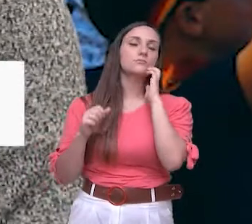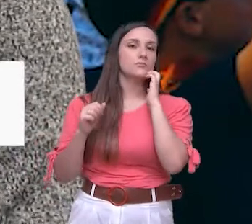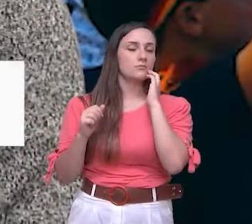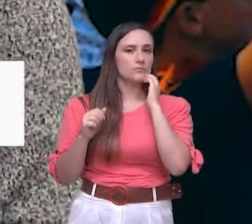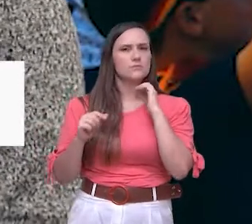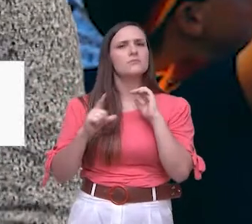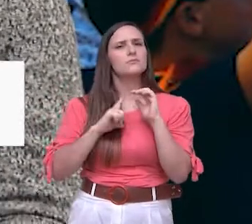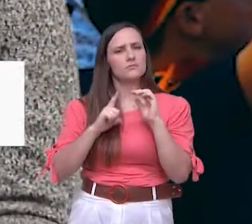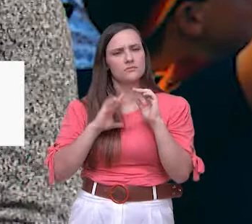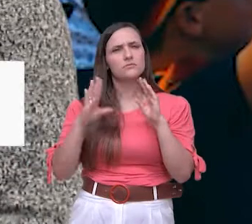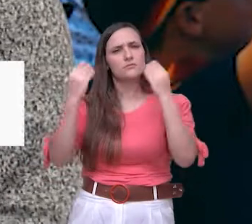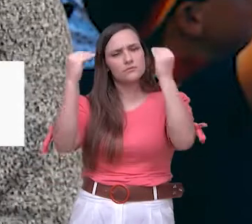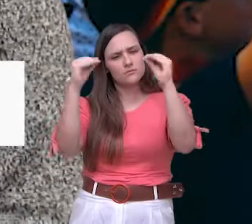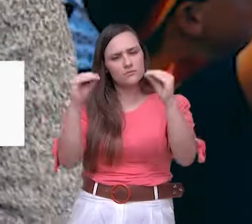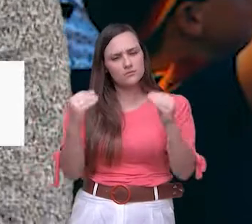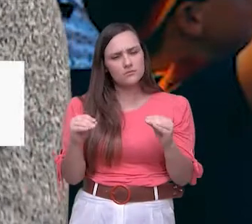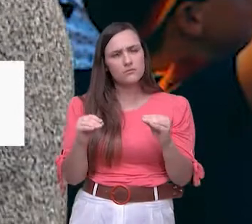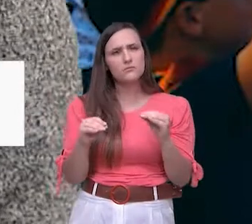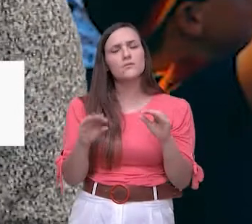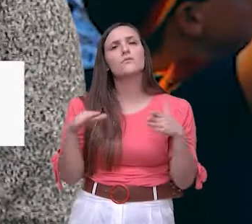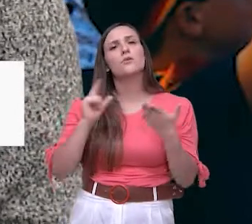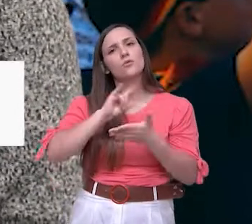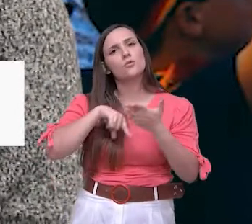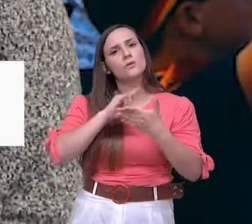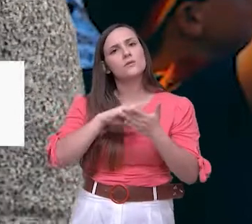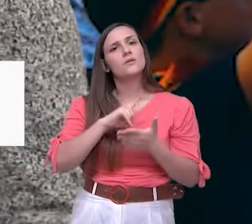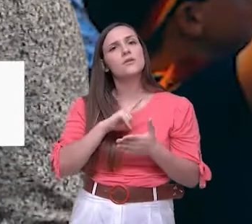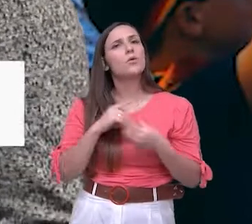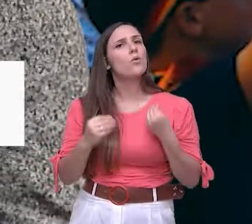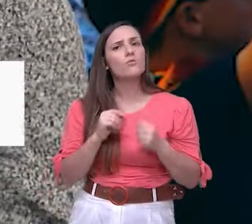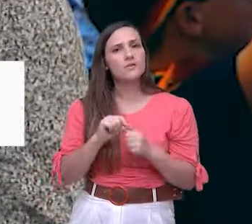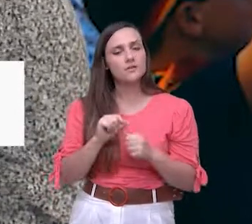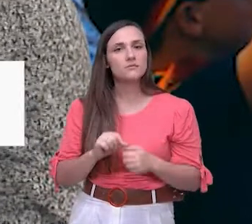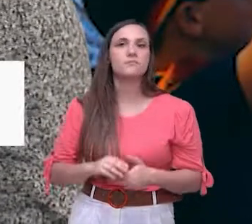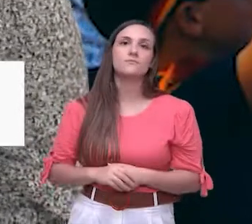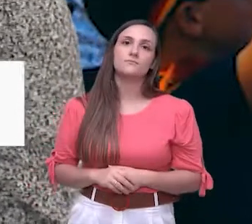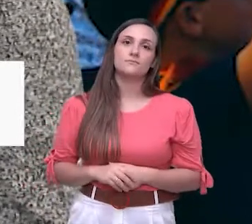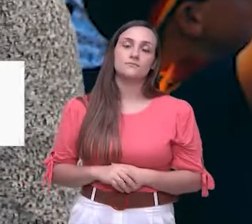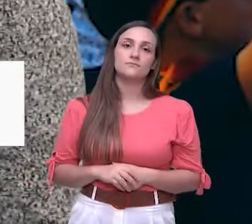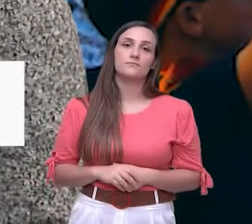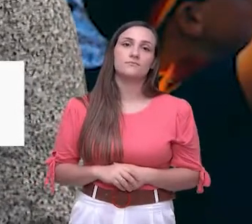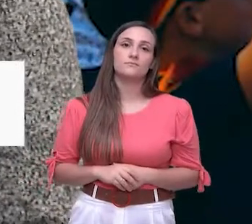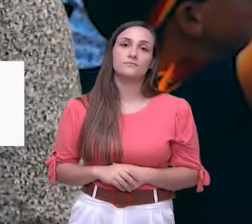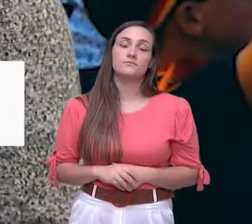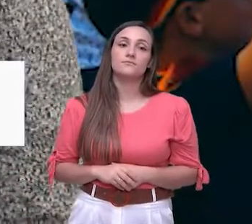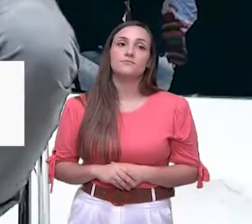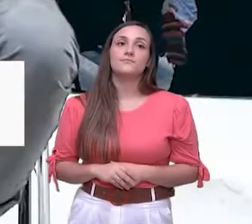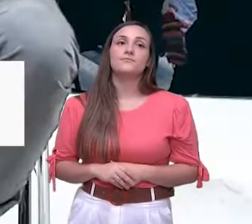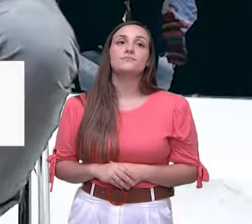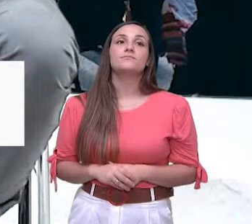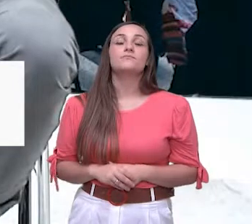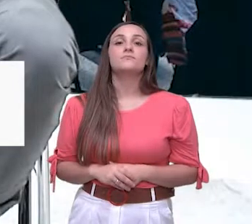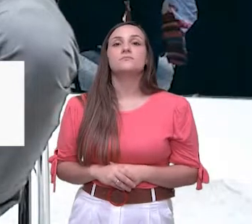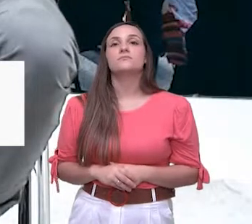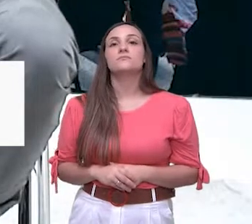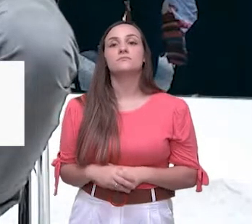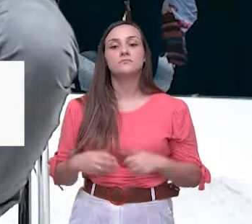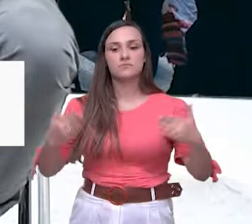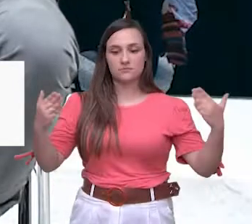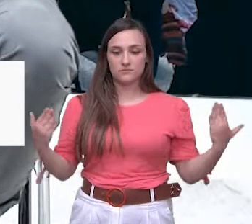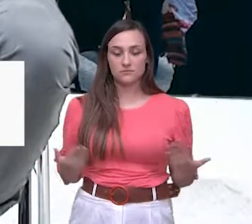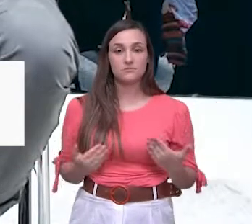ou via e-mail né o nosso site também tem a lista de documentação E como que pode ser realizado esse procedimento a